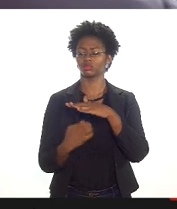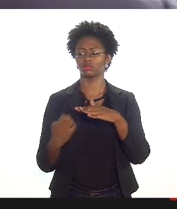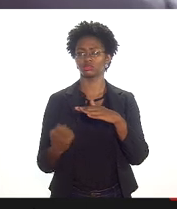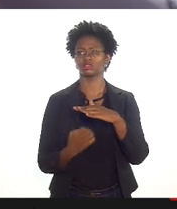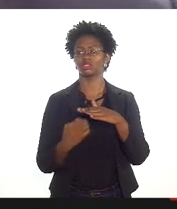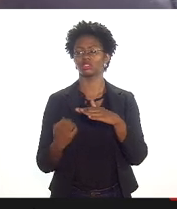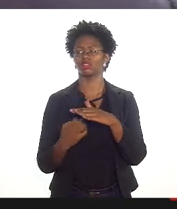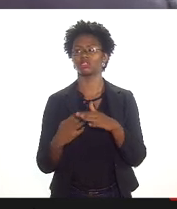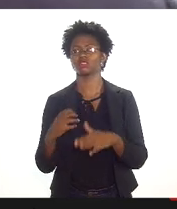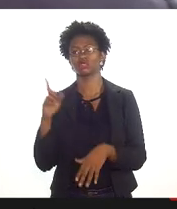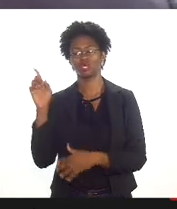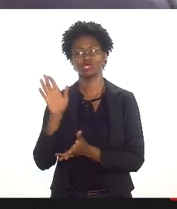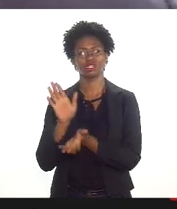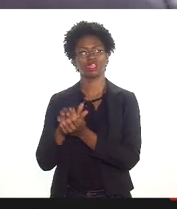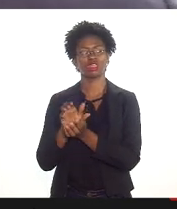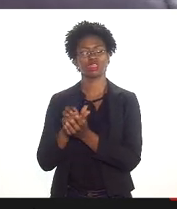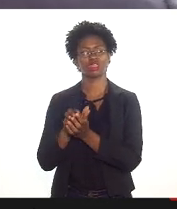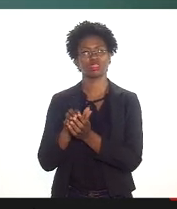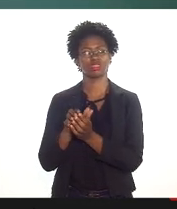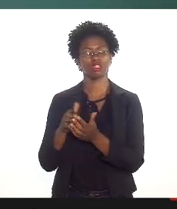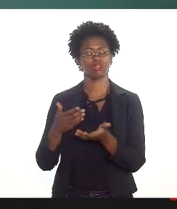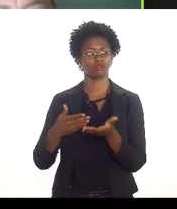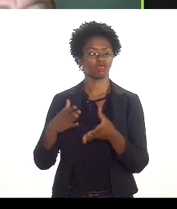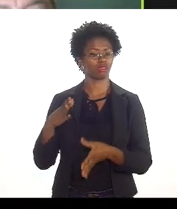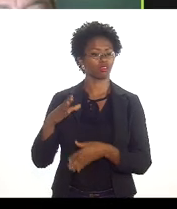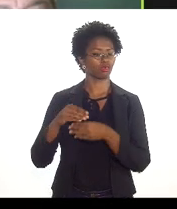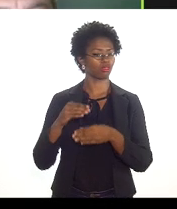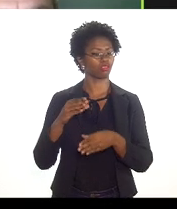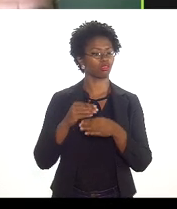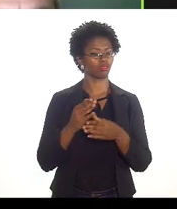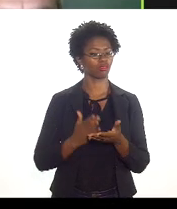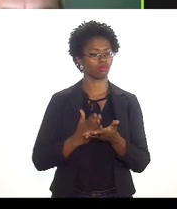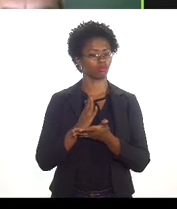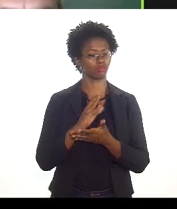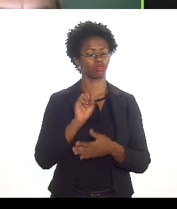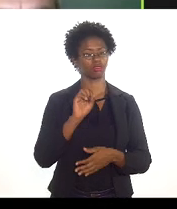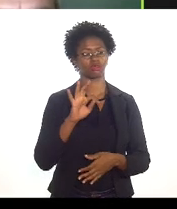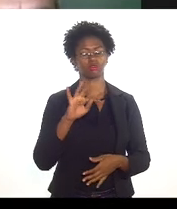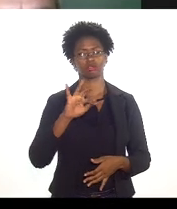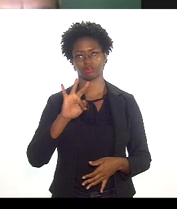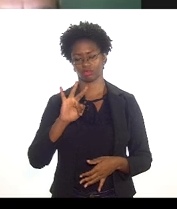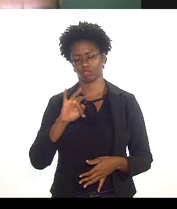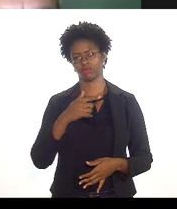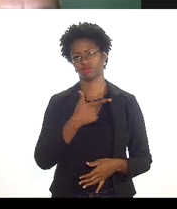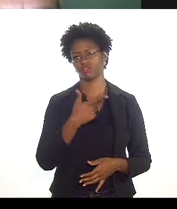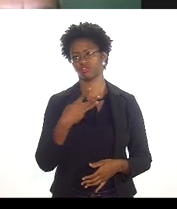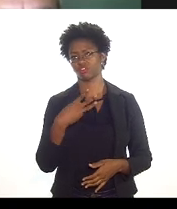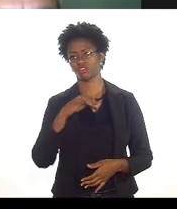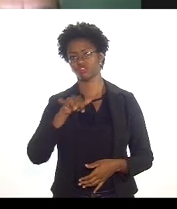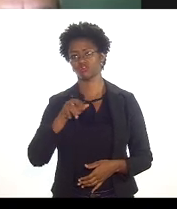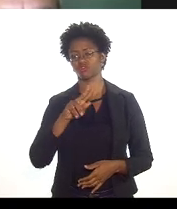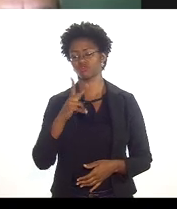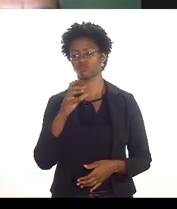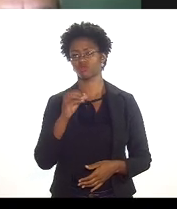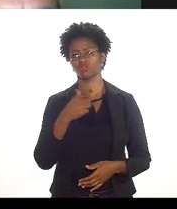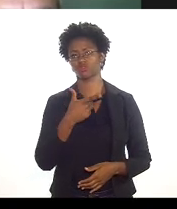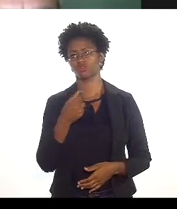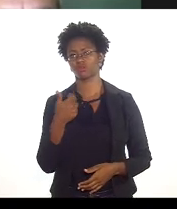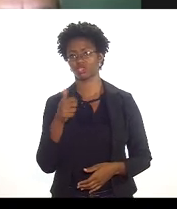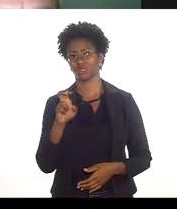UTC. Foi uma colaboração já homologada pelo STF em 23 de junho de 2015, estou olhando